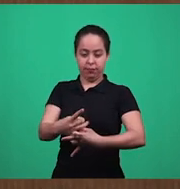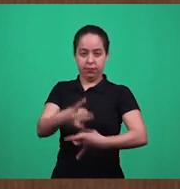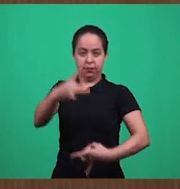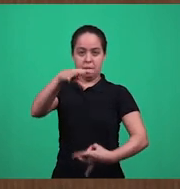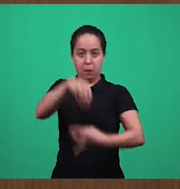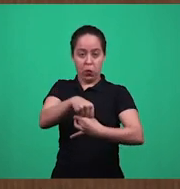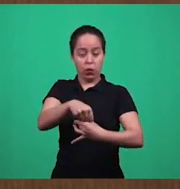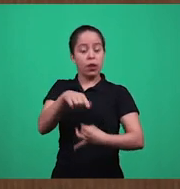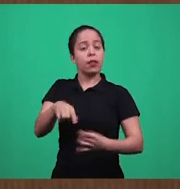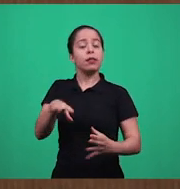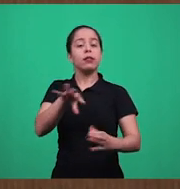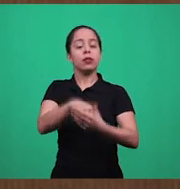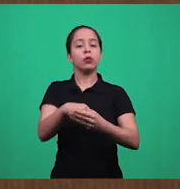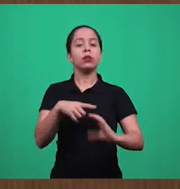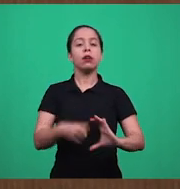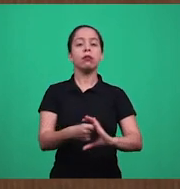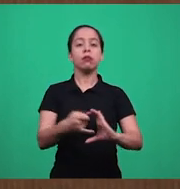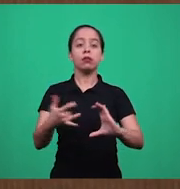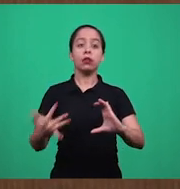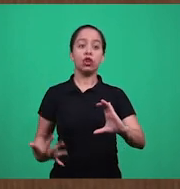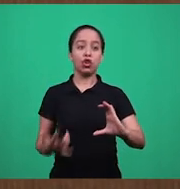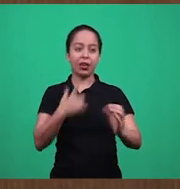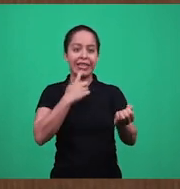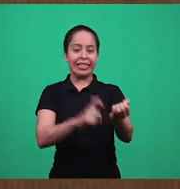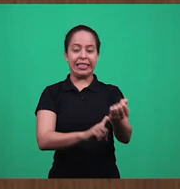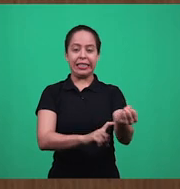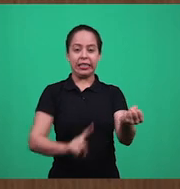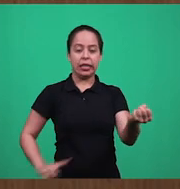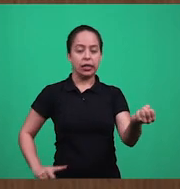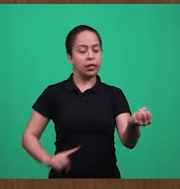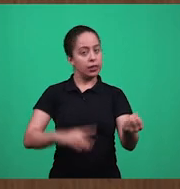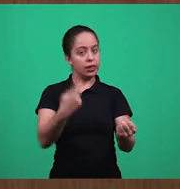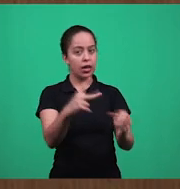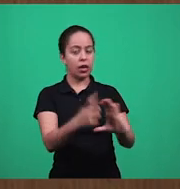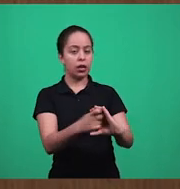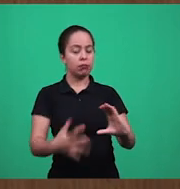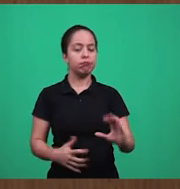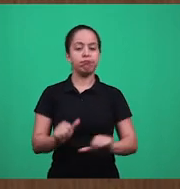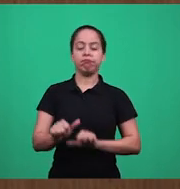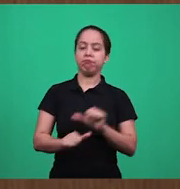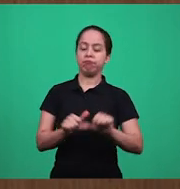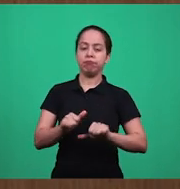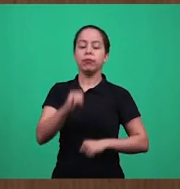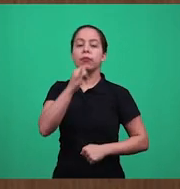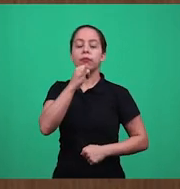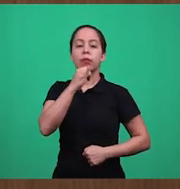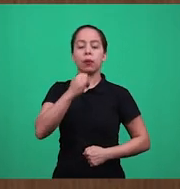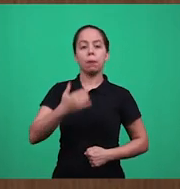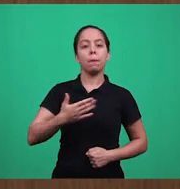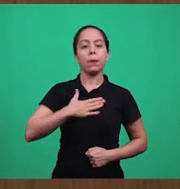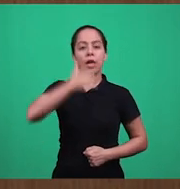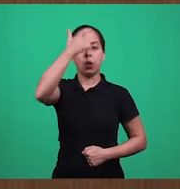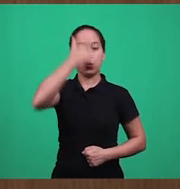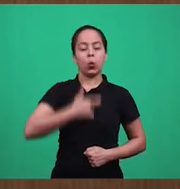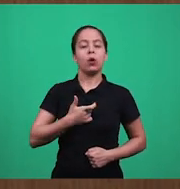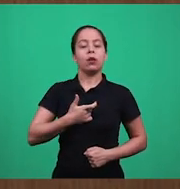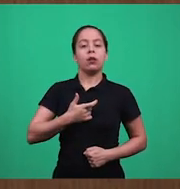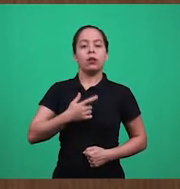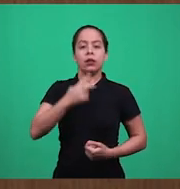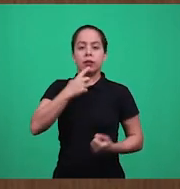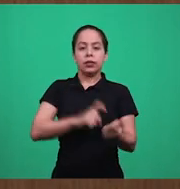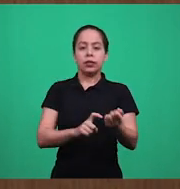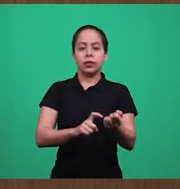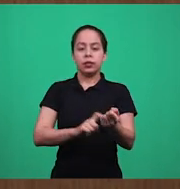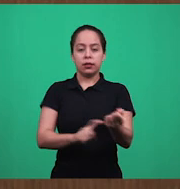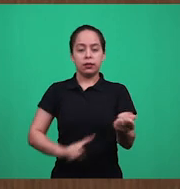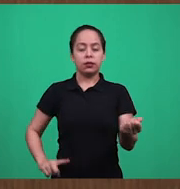a característica genética desse sangue muda. Por exemplo, se ele tem um tipo sanguíneo, RH, por